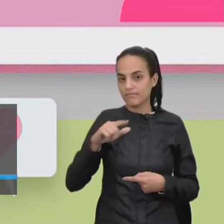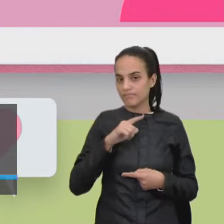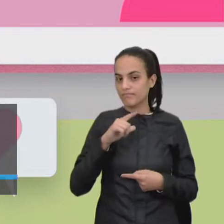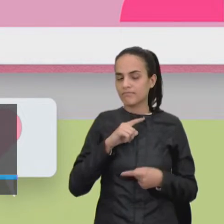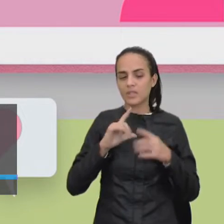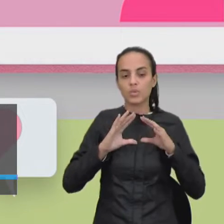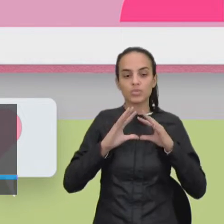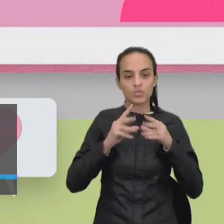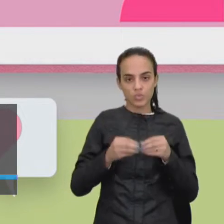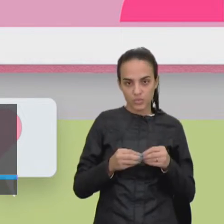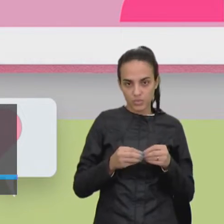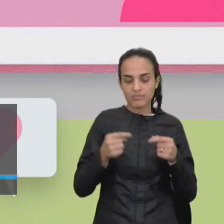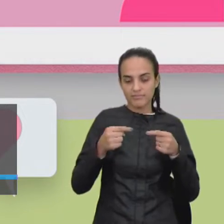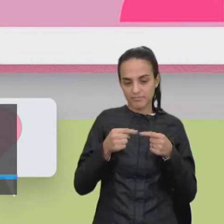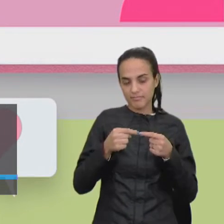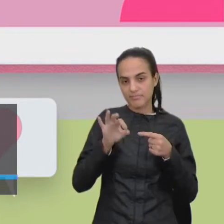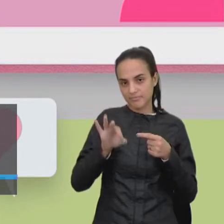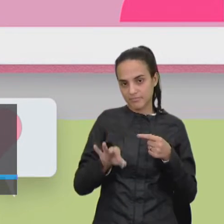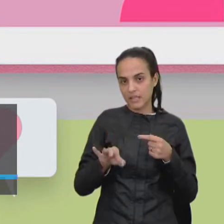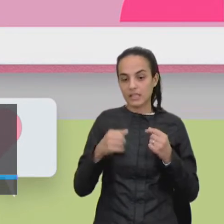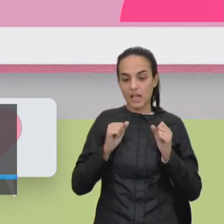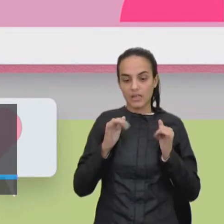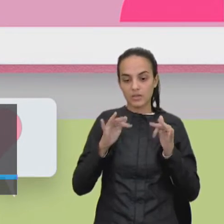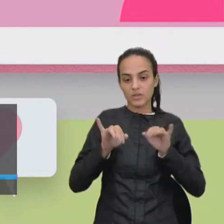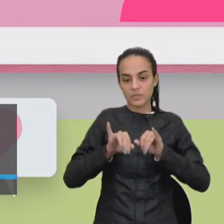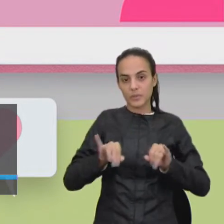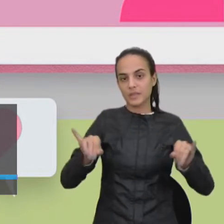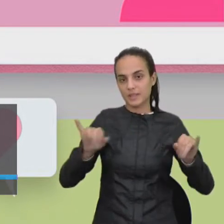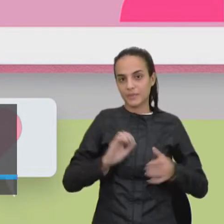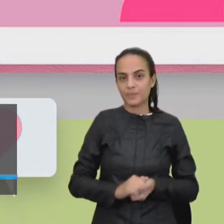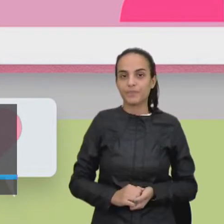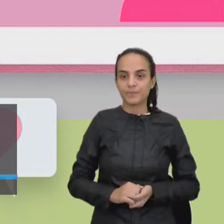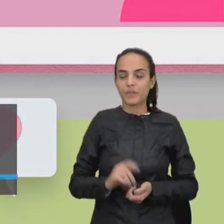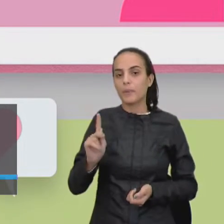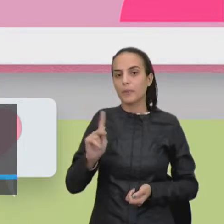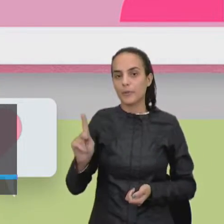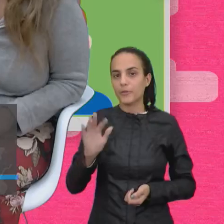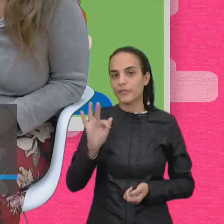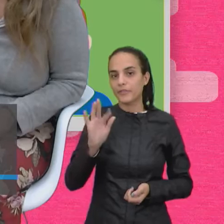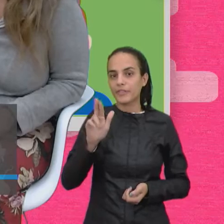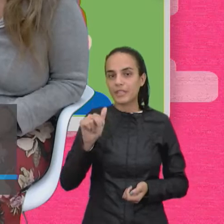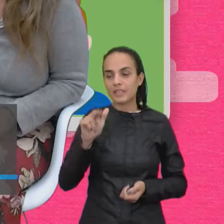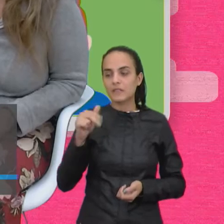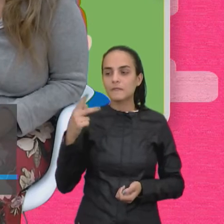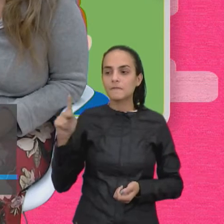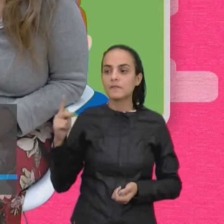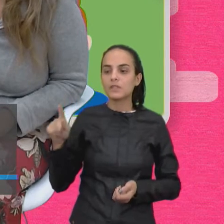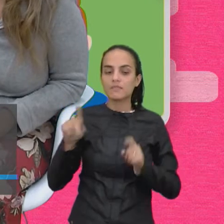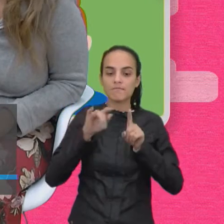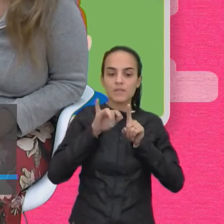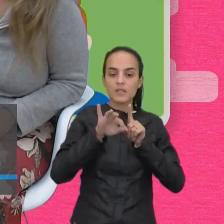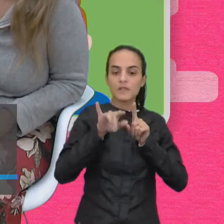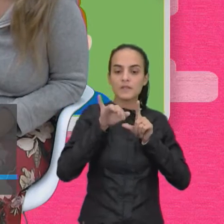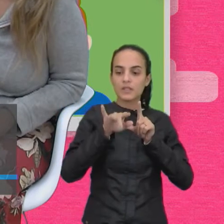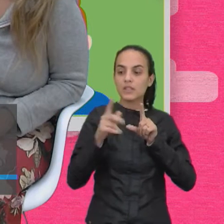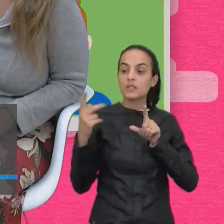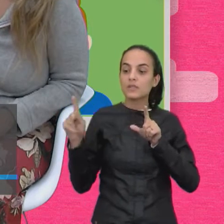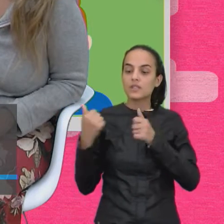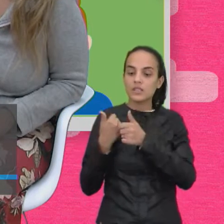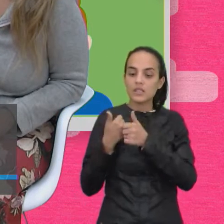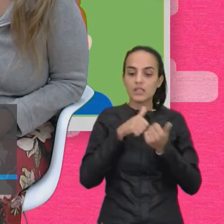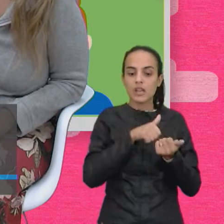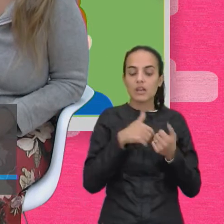isso relacionado a ações publicitárias. Prof. Fernanda, você, por exemplo, quais são os influenciadores que você segue? São de